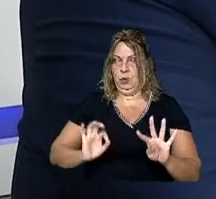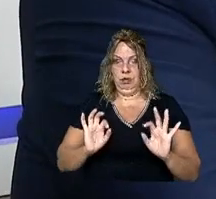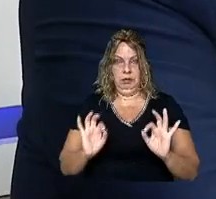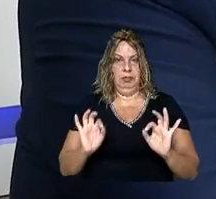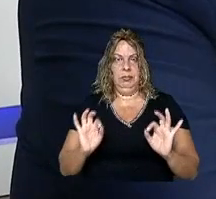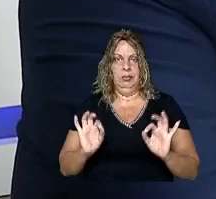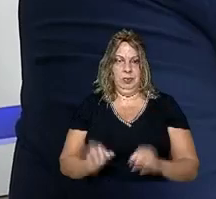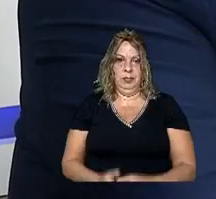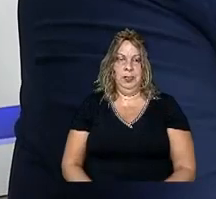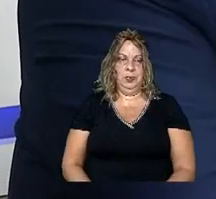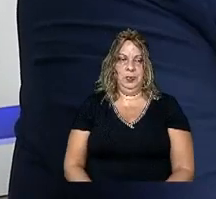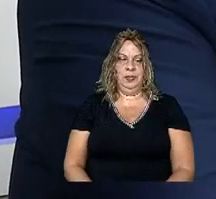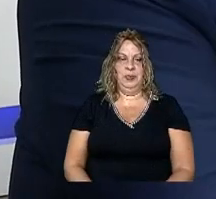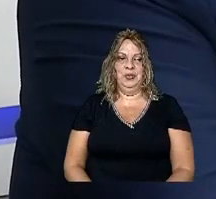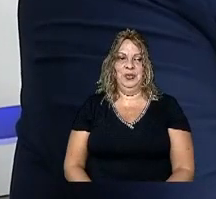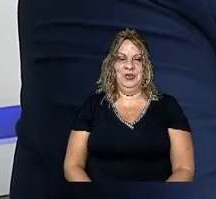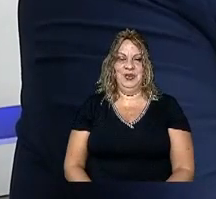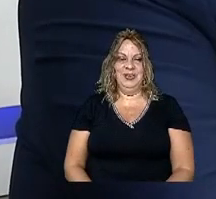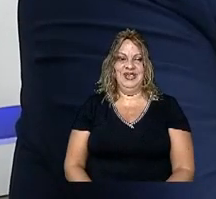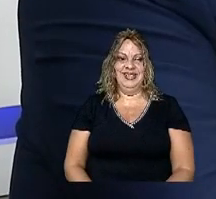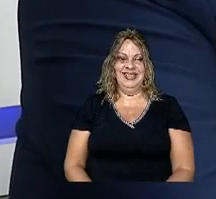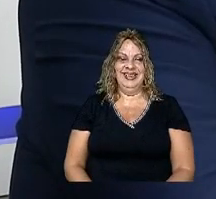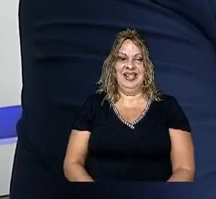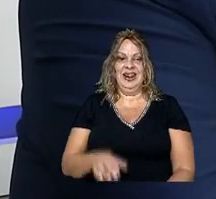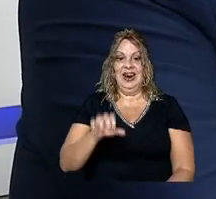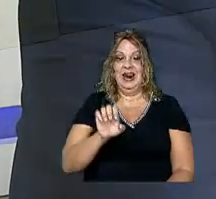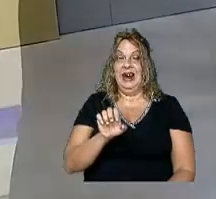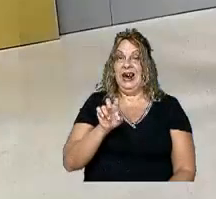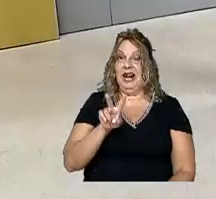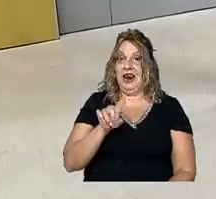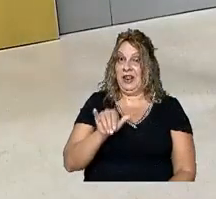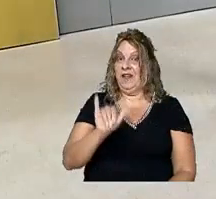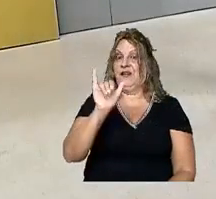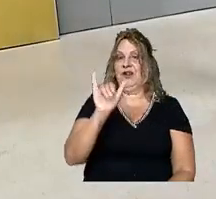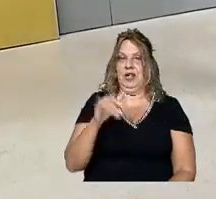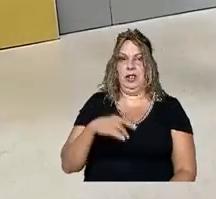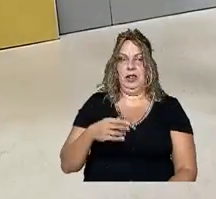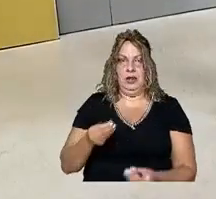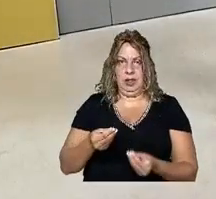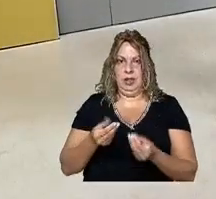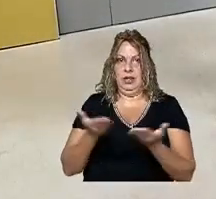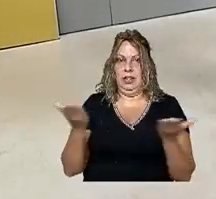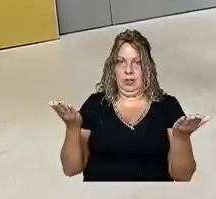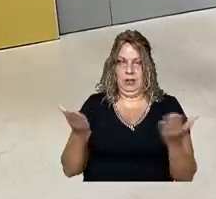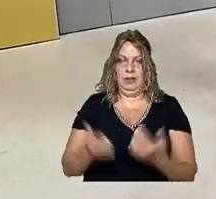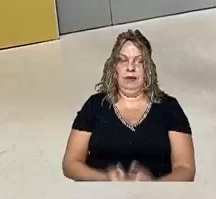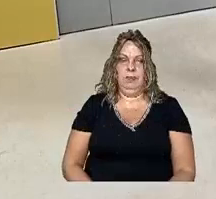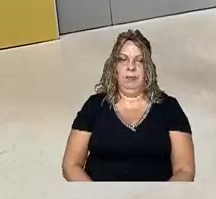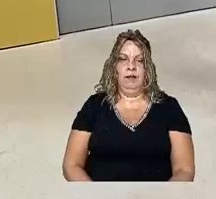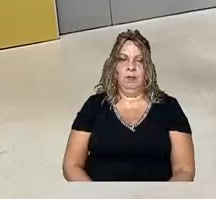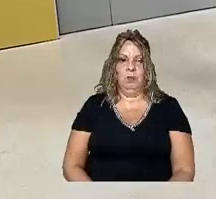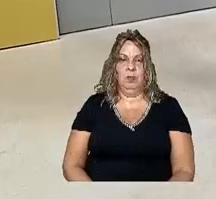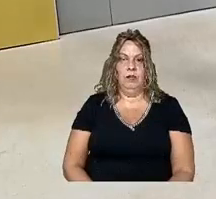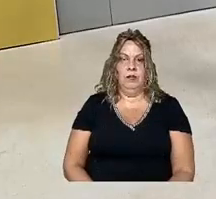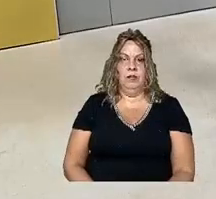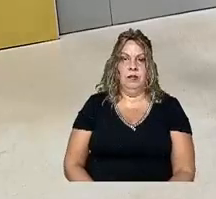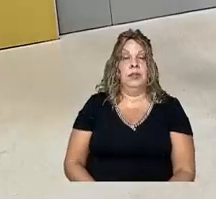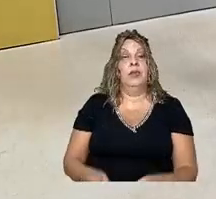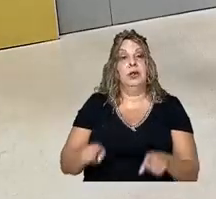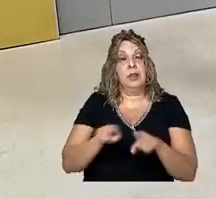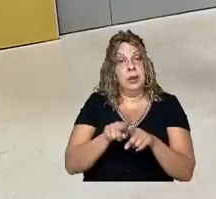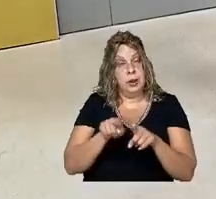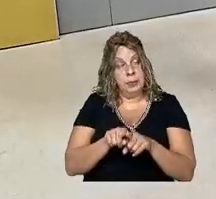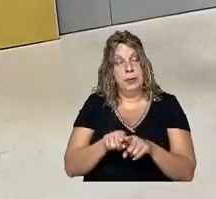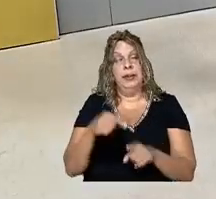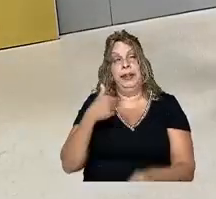Caprichou na elegância. Arrasaram, meninos. Estão demais esses meninos, hein? Pois é, e você que me acompanha,